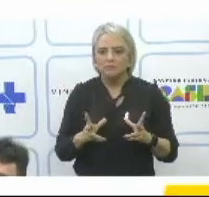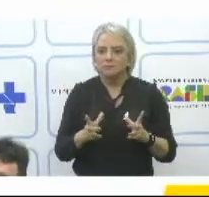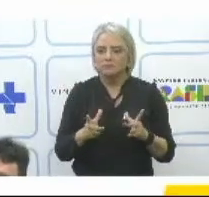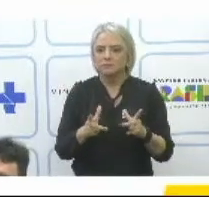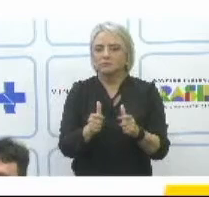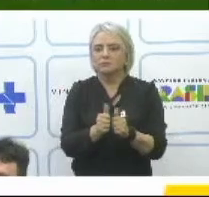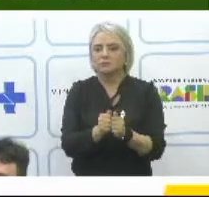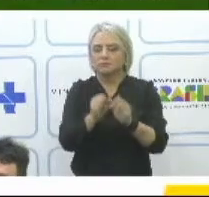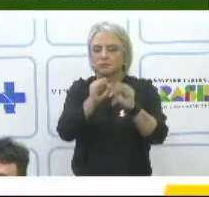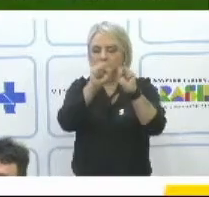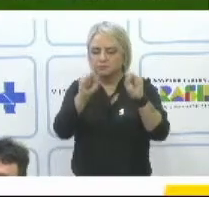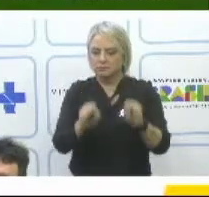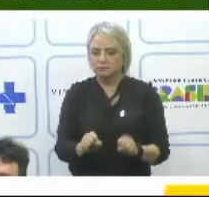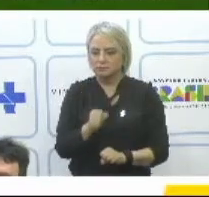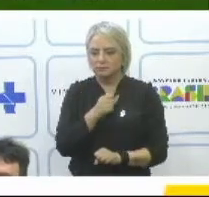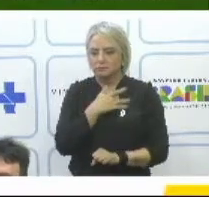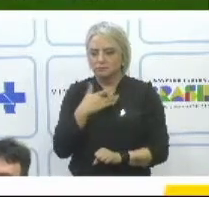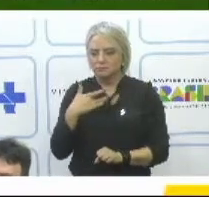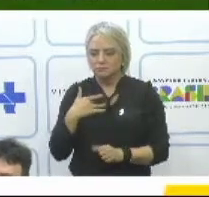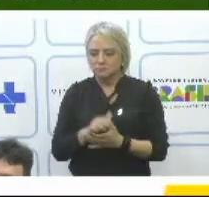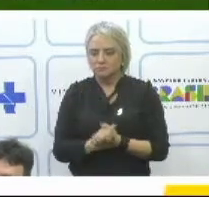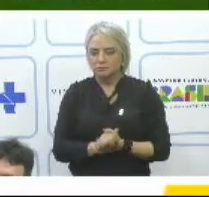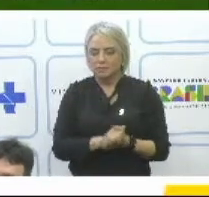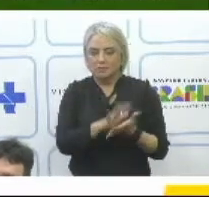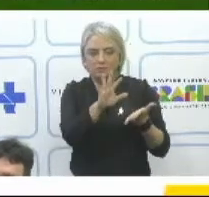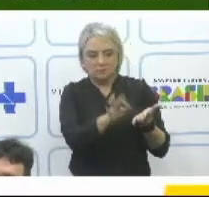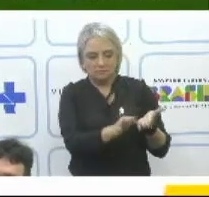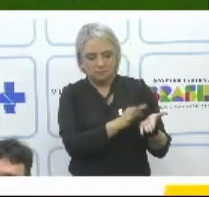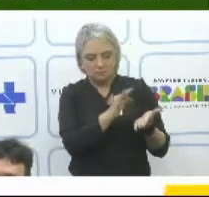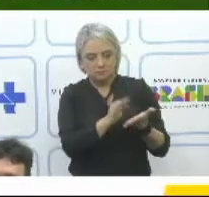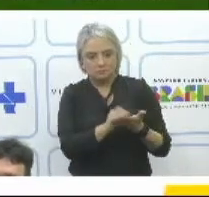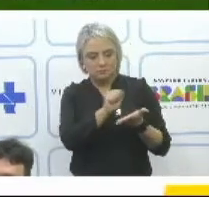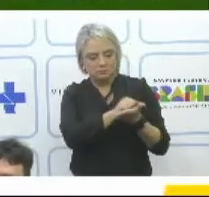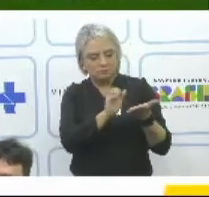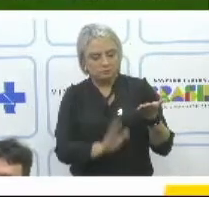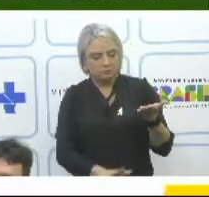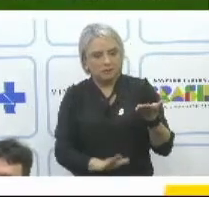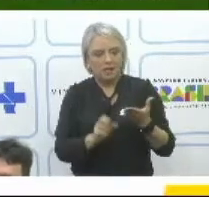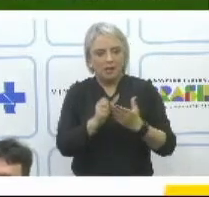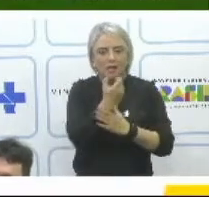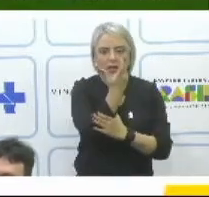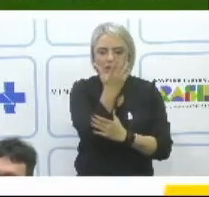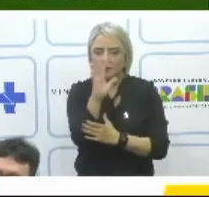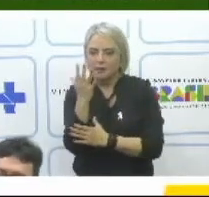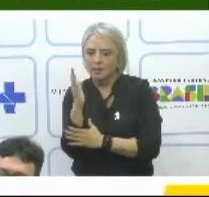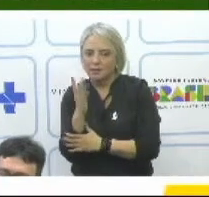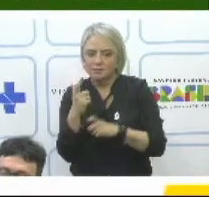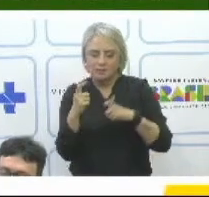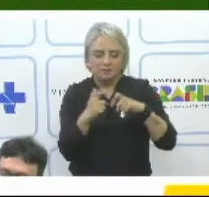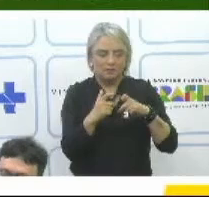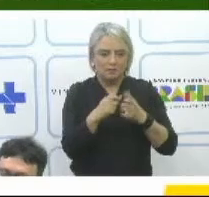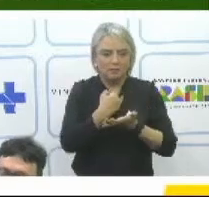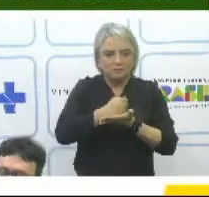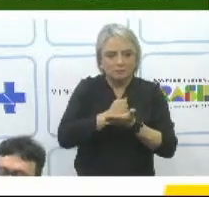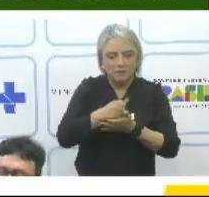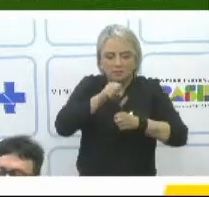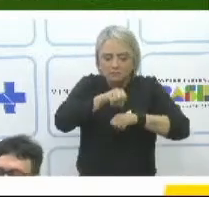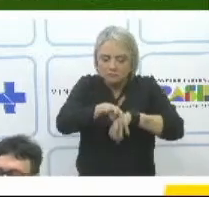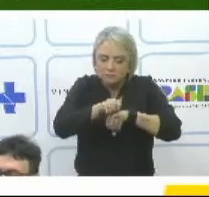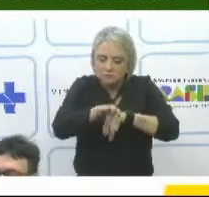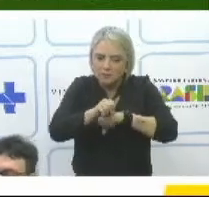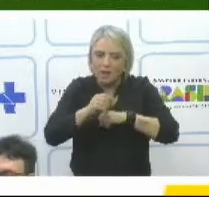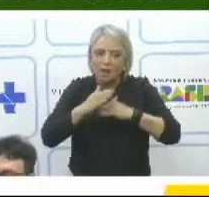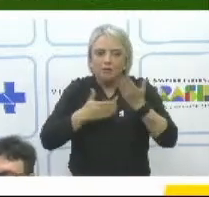o sistema de saúde. Aqui é um registro da atividade de plantas medicinais, né, educativas, tanto